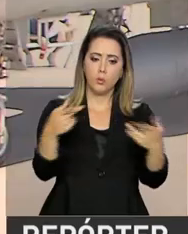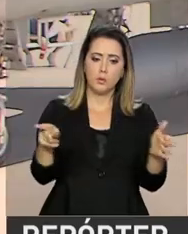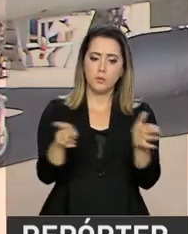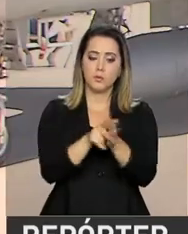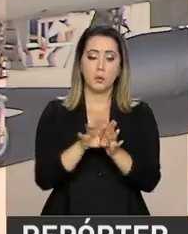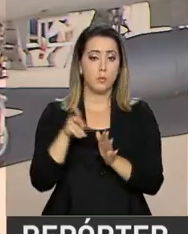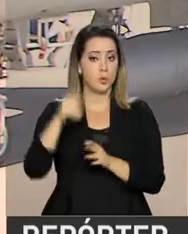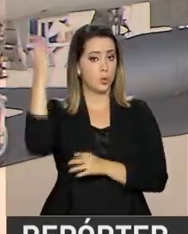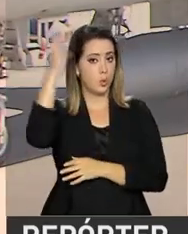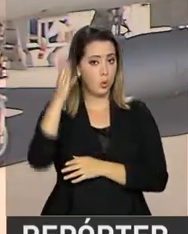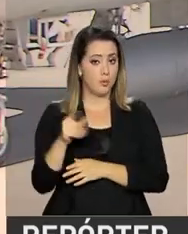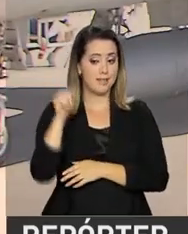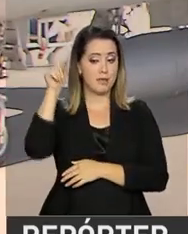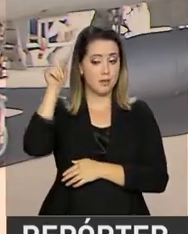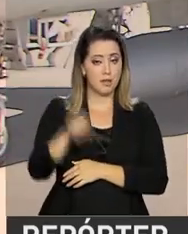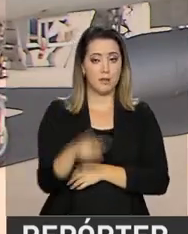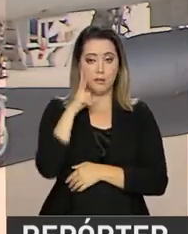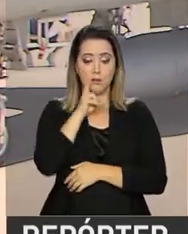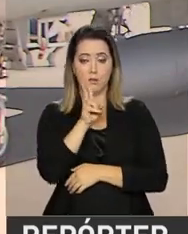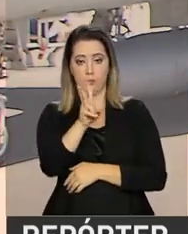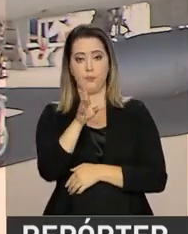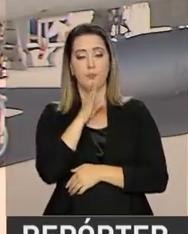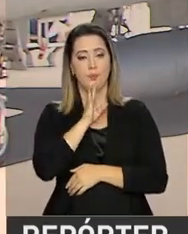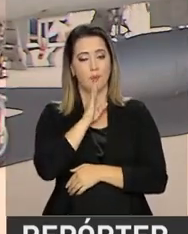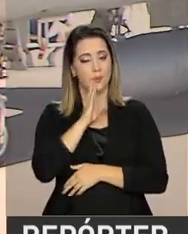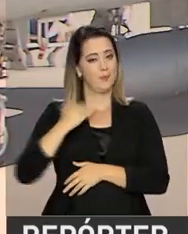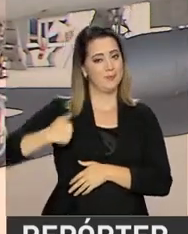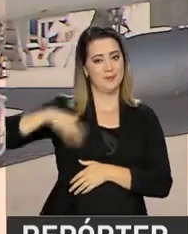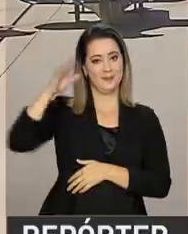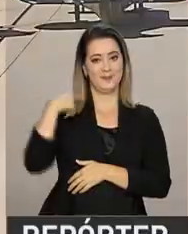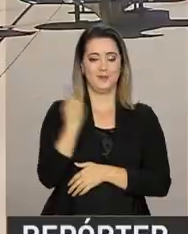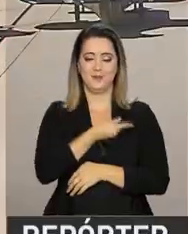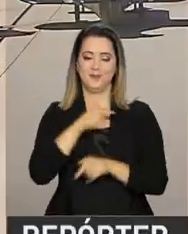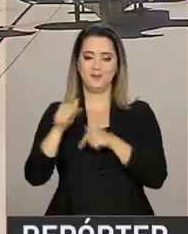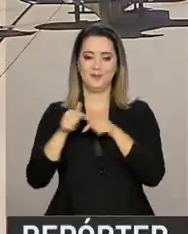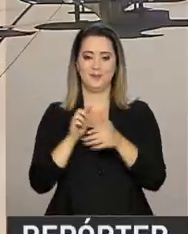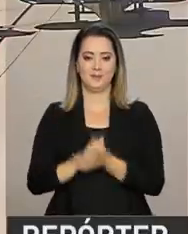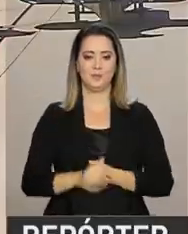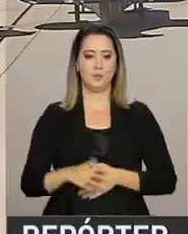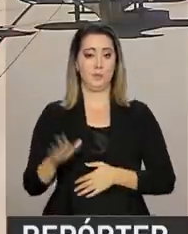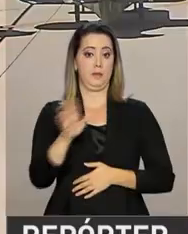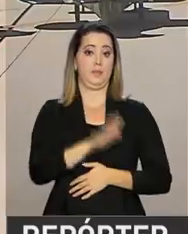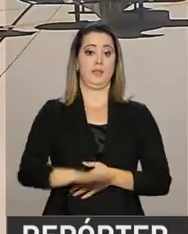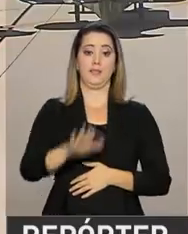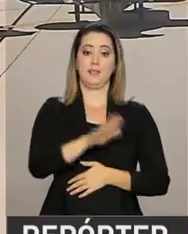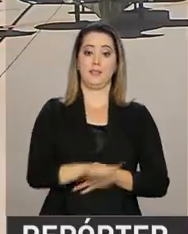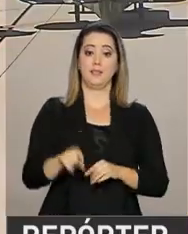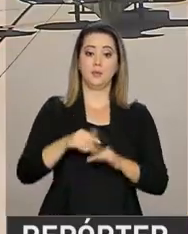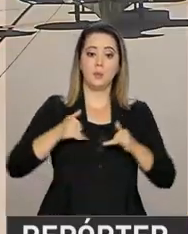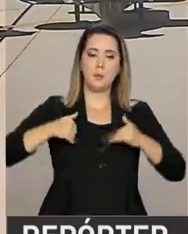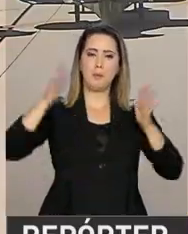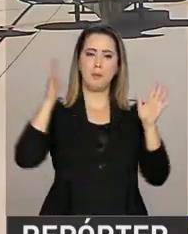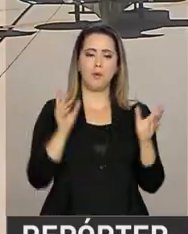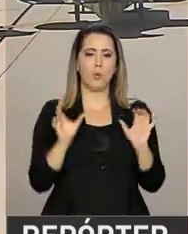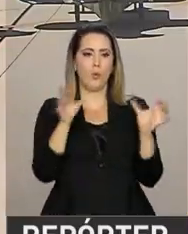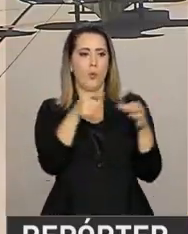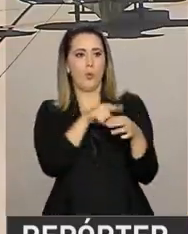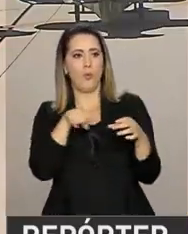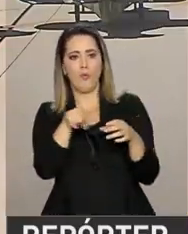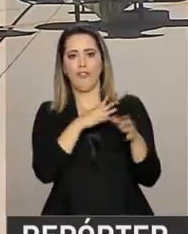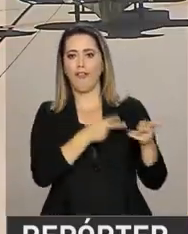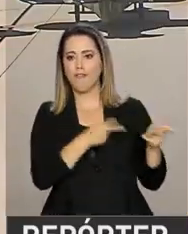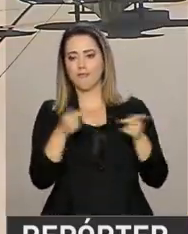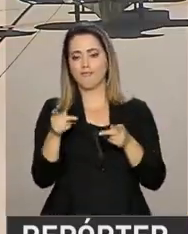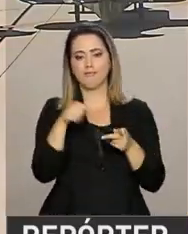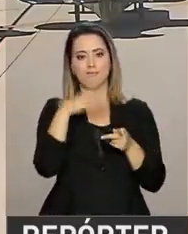todo o Brasil para cá e que o povo possa conhecer um pouco mais do que nós fazemos. Para as crianças, grande parte do público da base aérea,